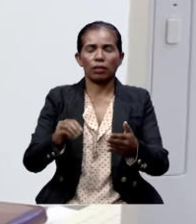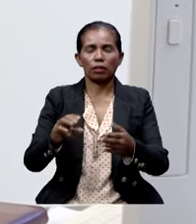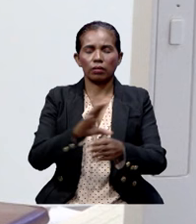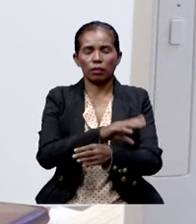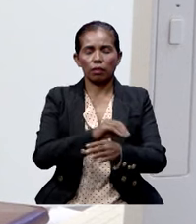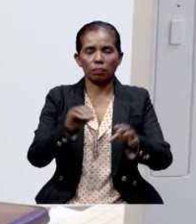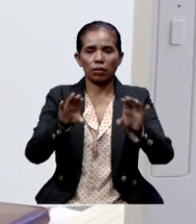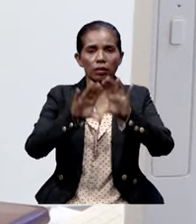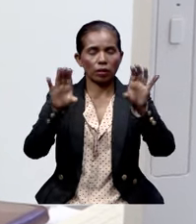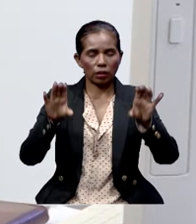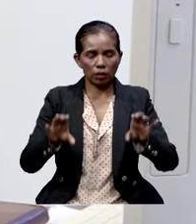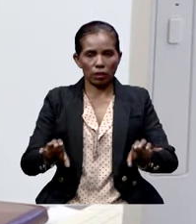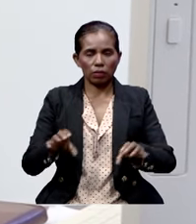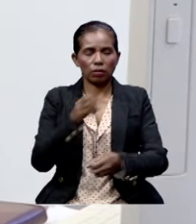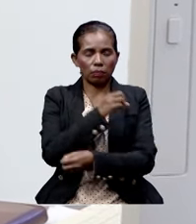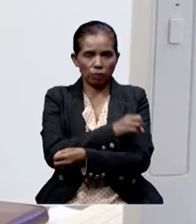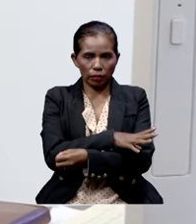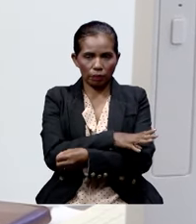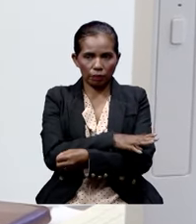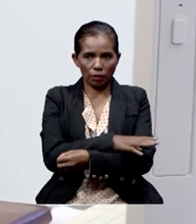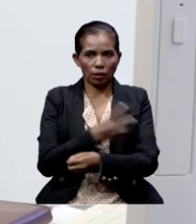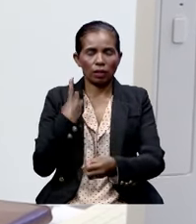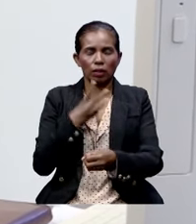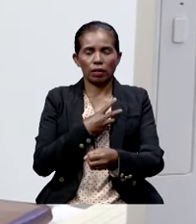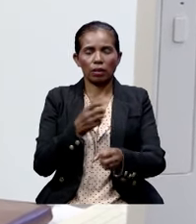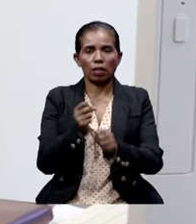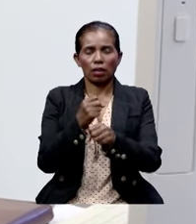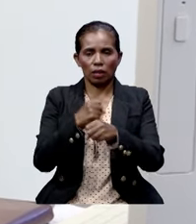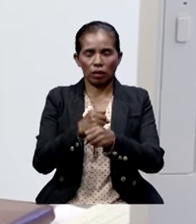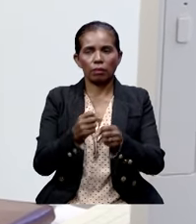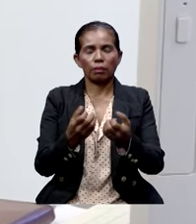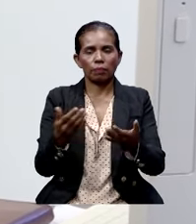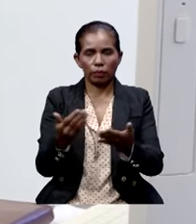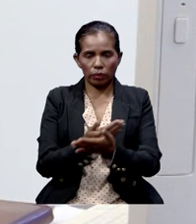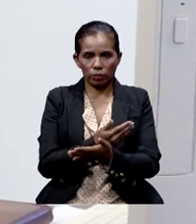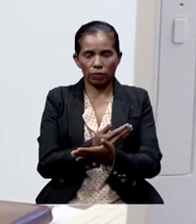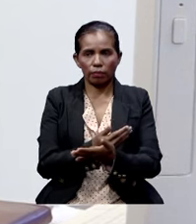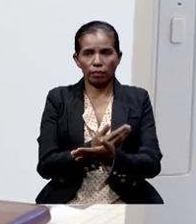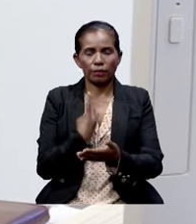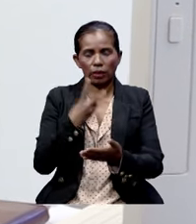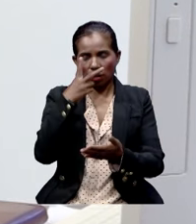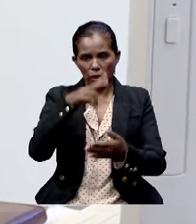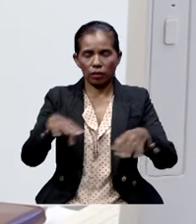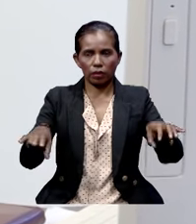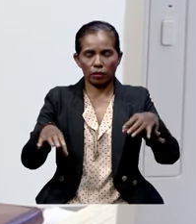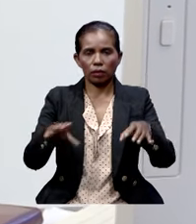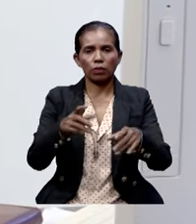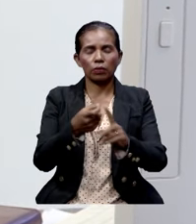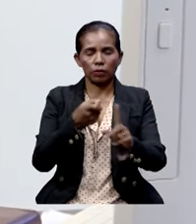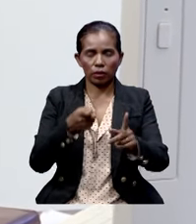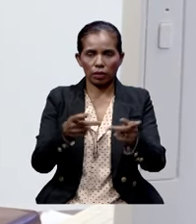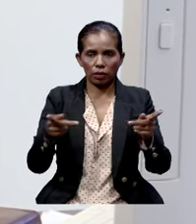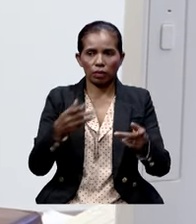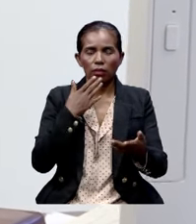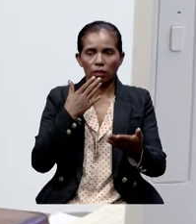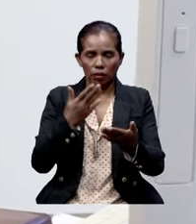nascimento. E a modul hatma kita avança uluk, ita hare kata serviço husi parte da nema